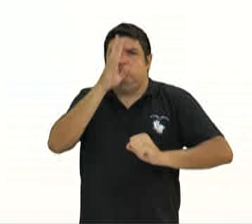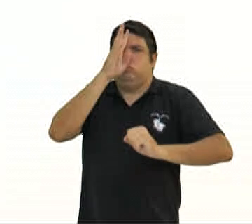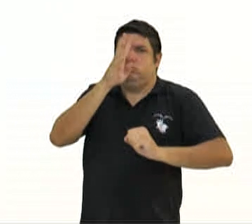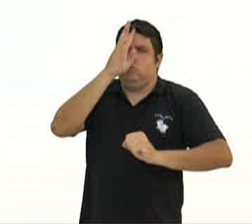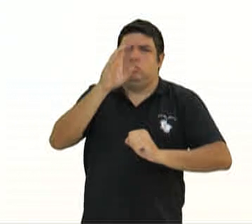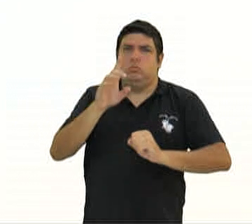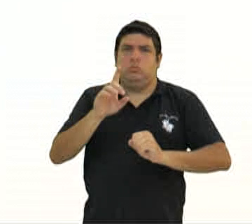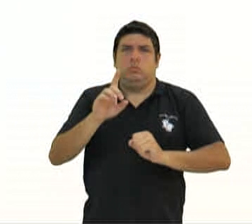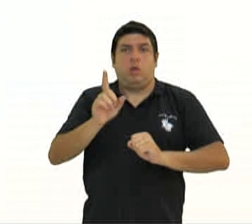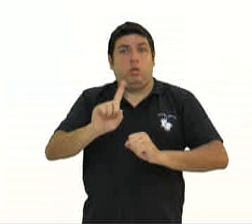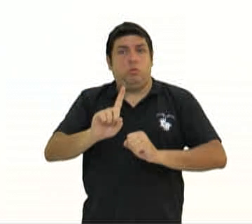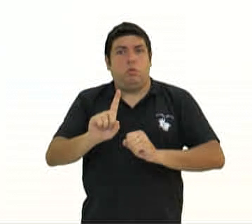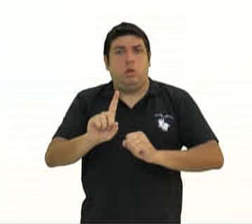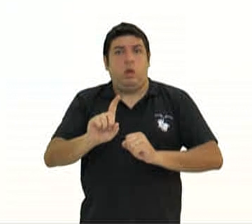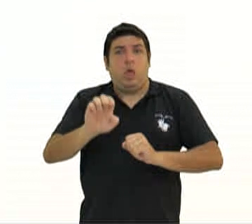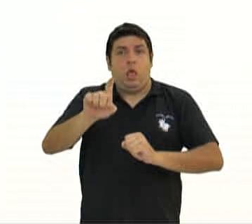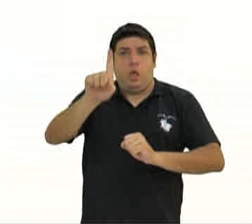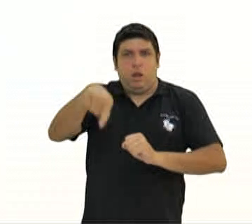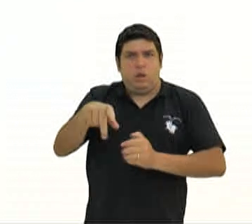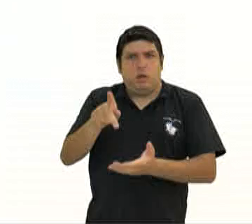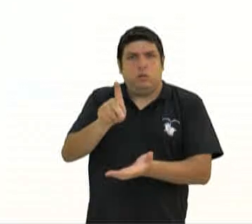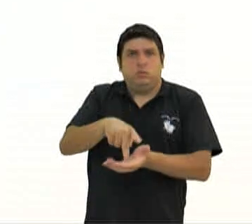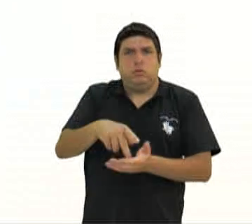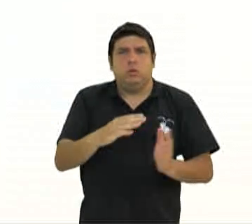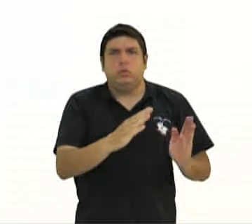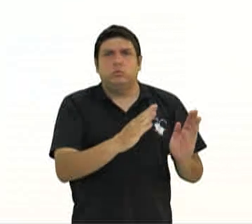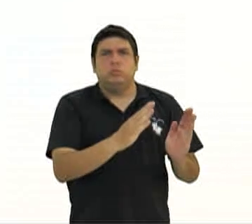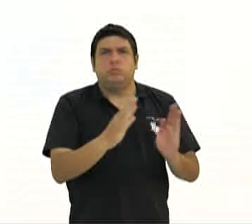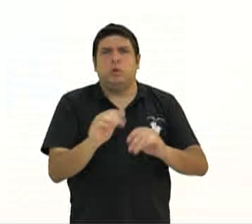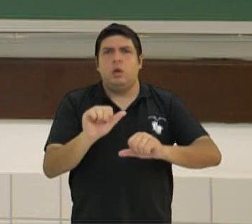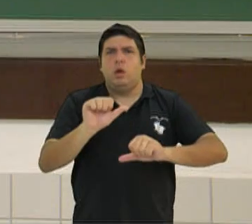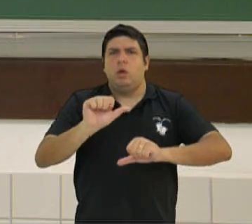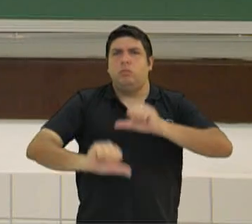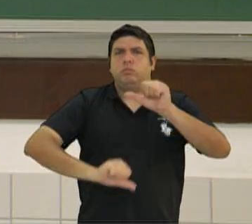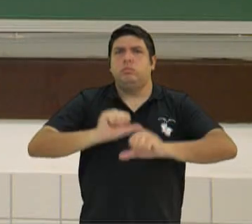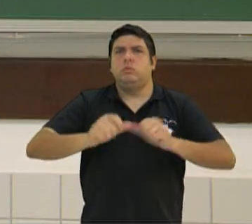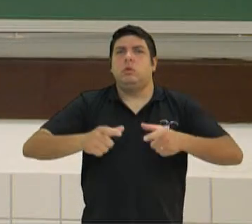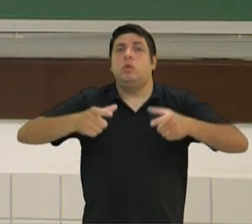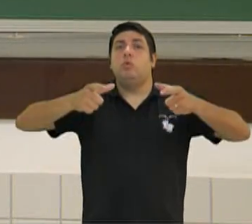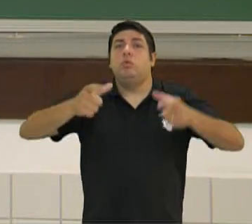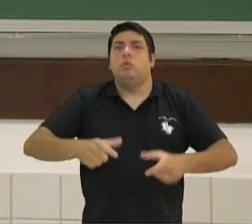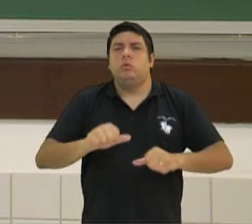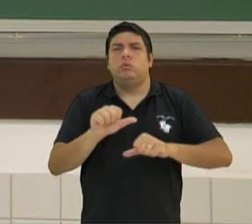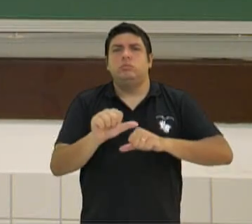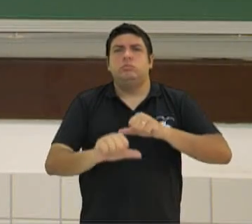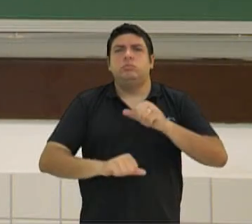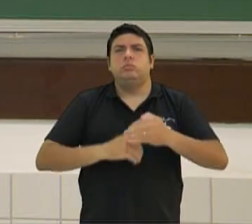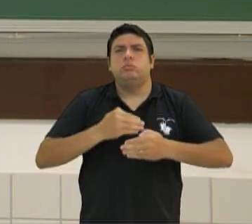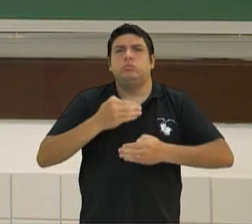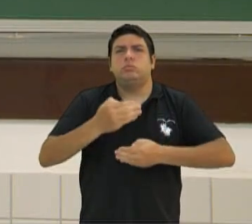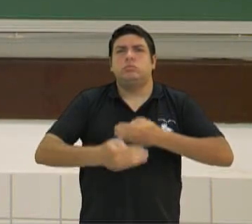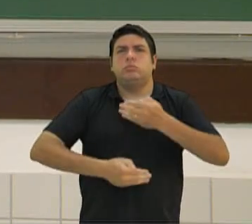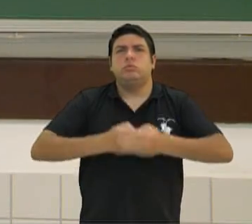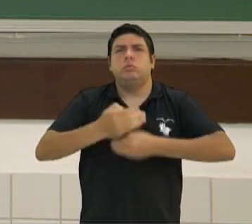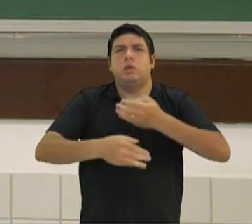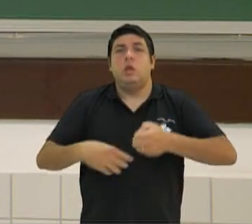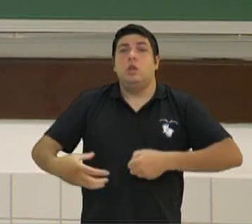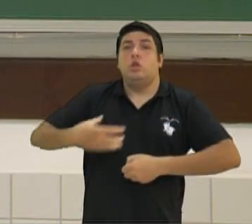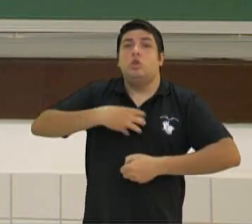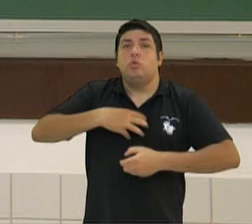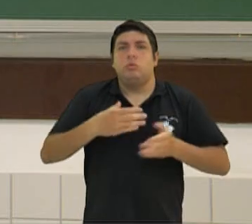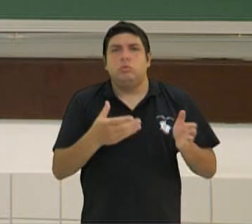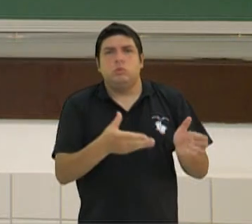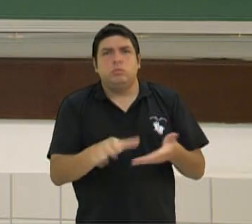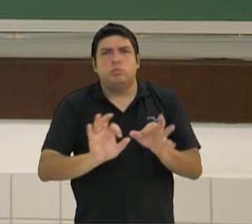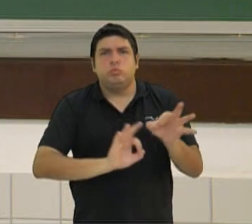é uma mudança completa no espaço geográfico, no modo de produzir as